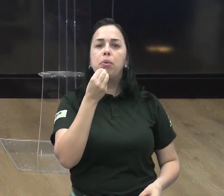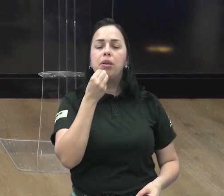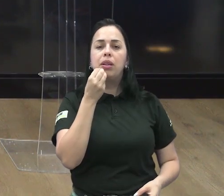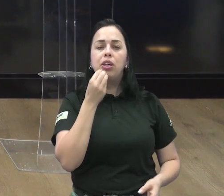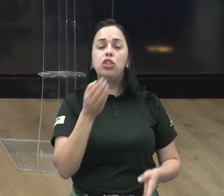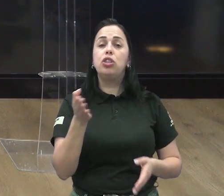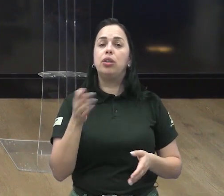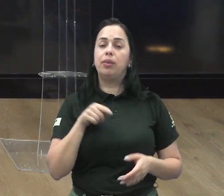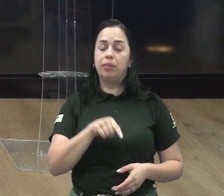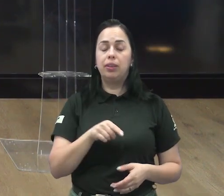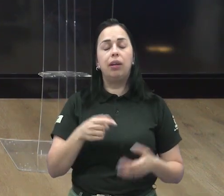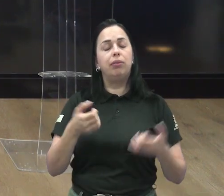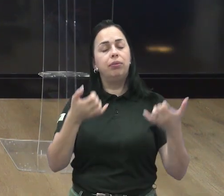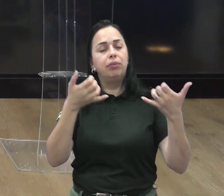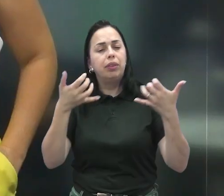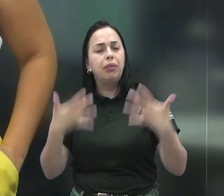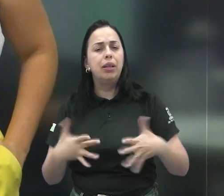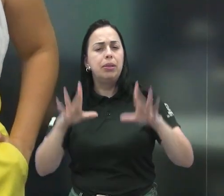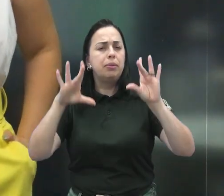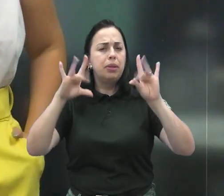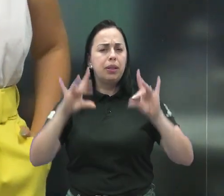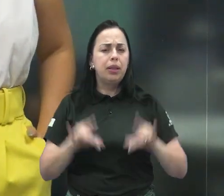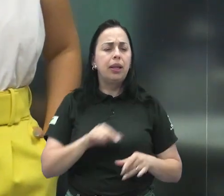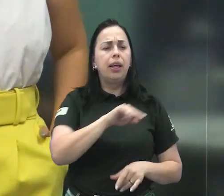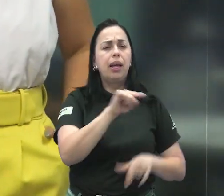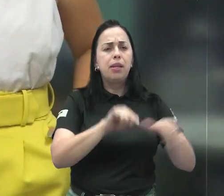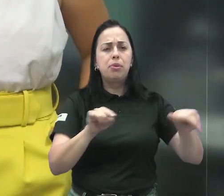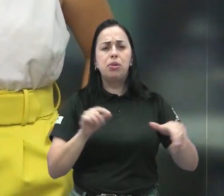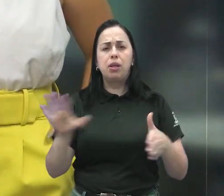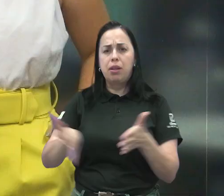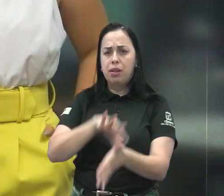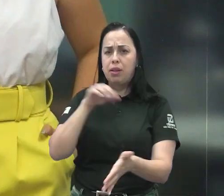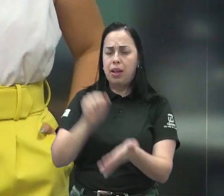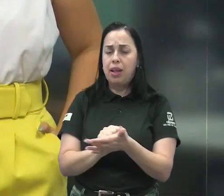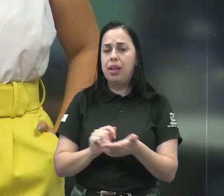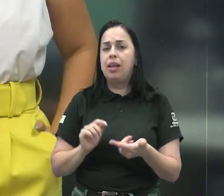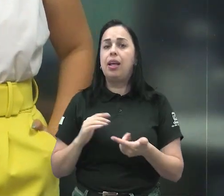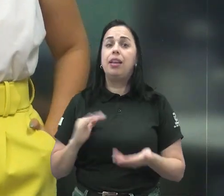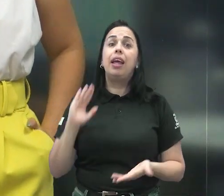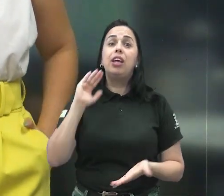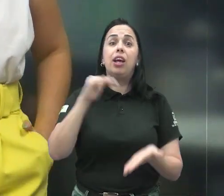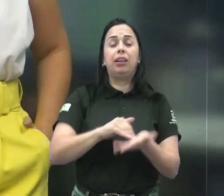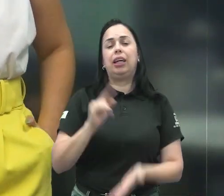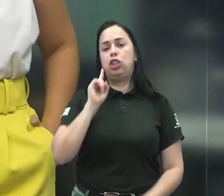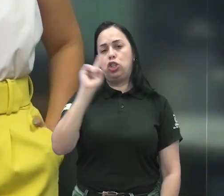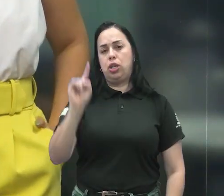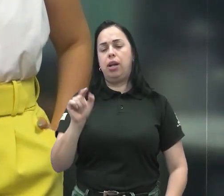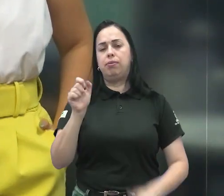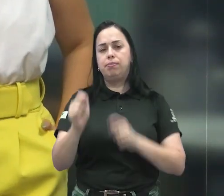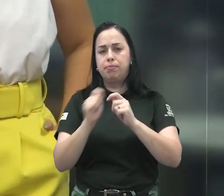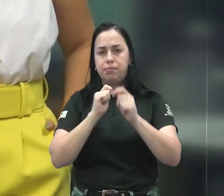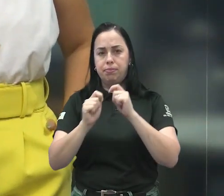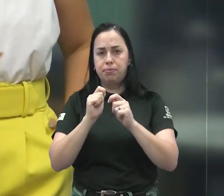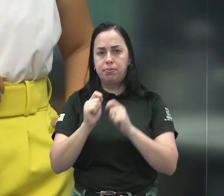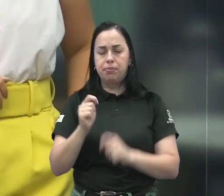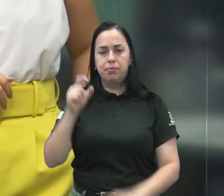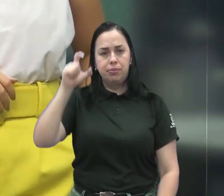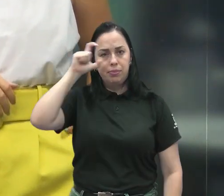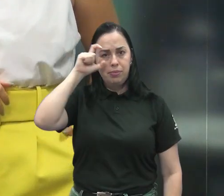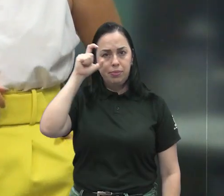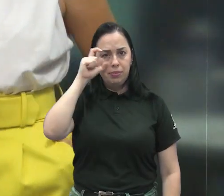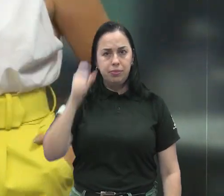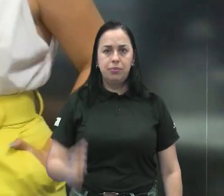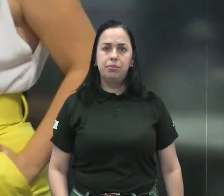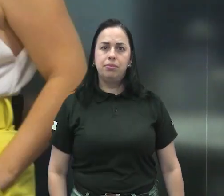formação acessível. Quem traz os detalhes sobre quem pode participar e até quando vão as inscrições é a repórter Ana